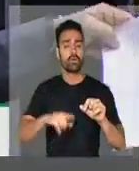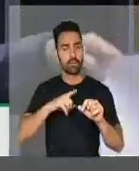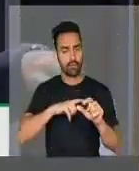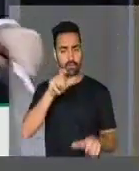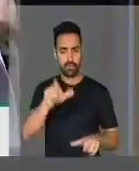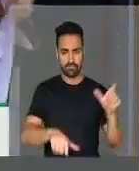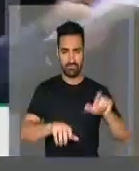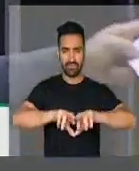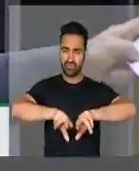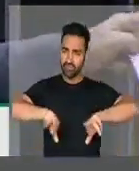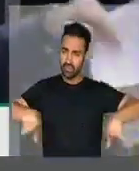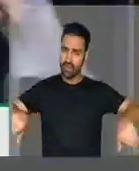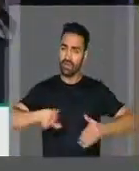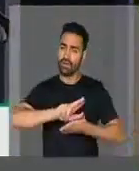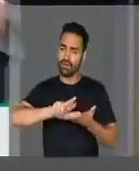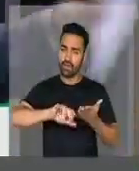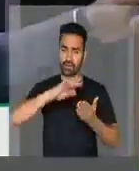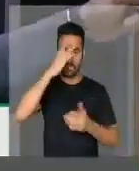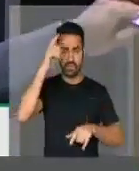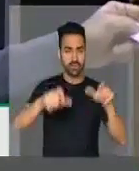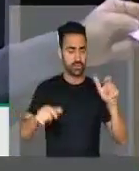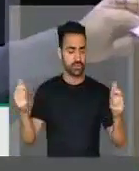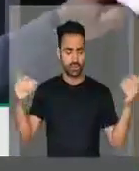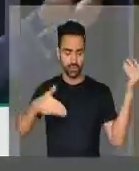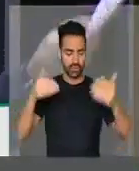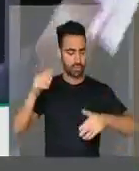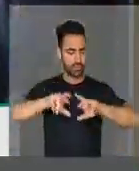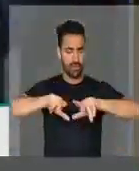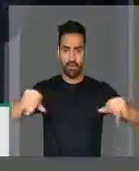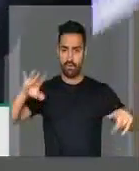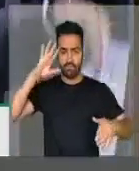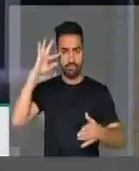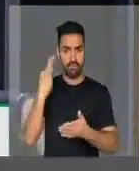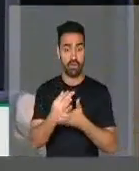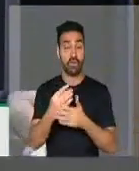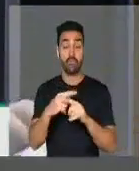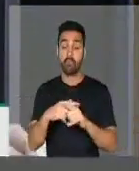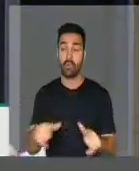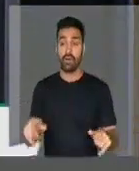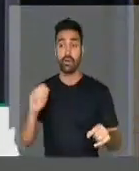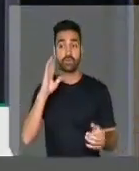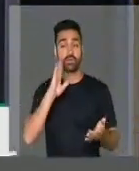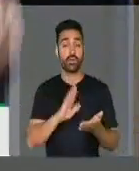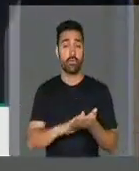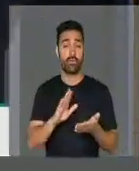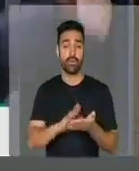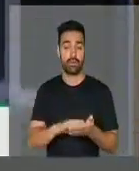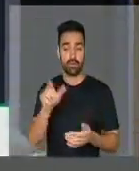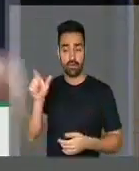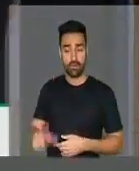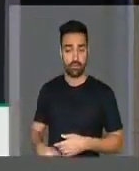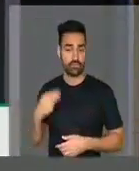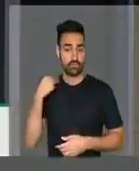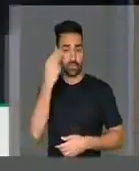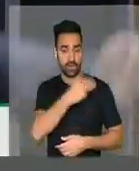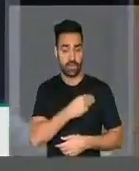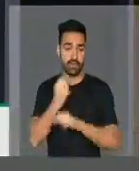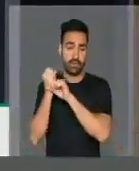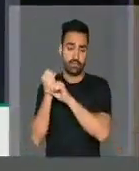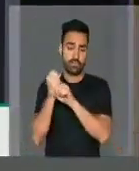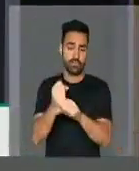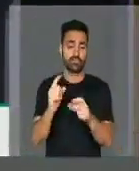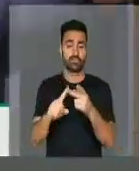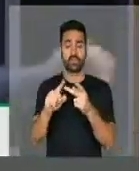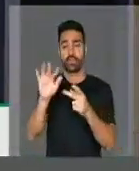diferentes, uma casa plural, de pessoas de todas as fés, mas que homenageiam a Virgem de Nazaré, o Círio de Nazaré, a fé do